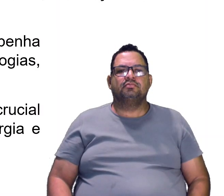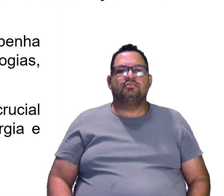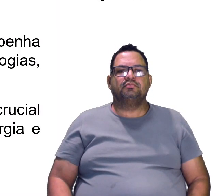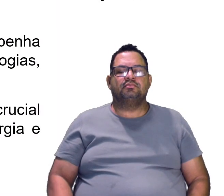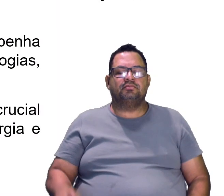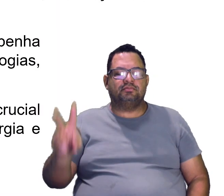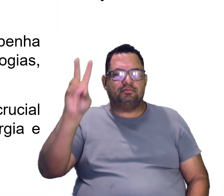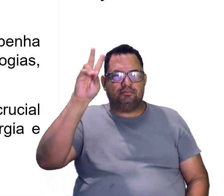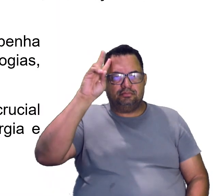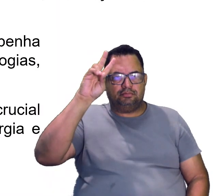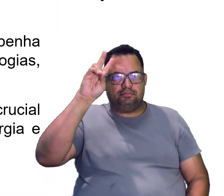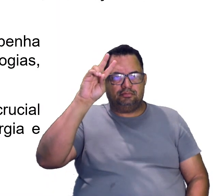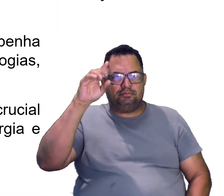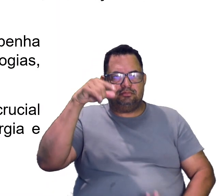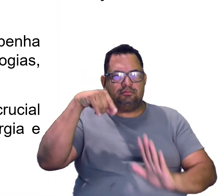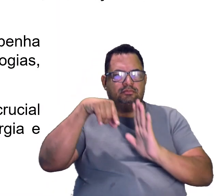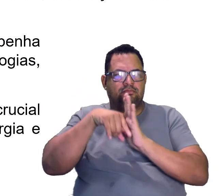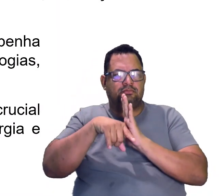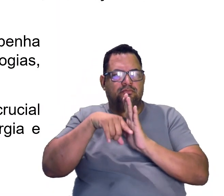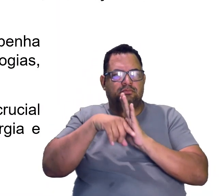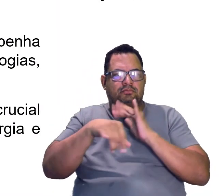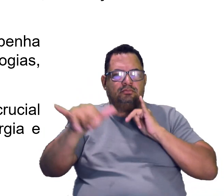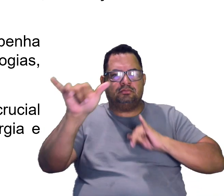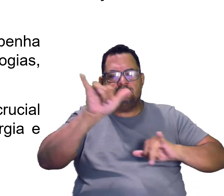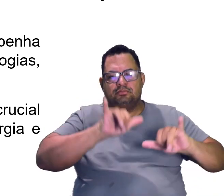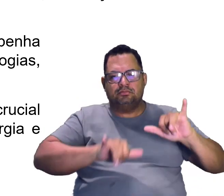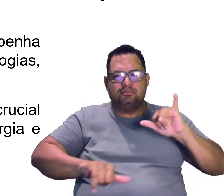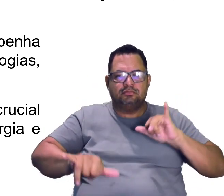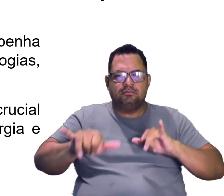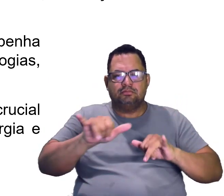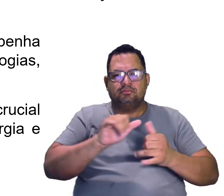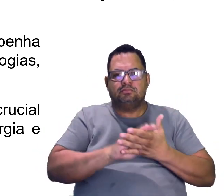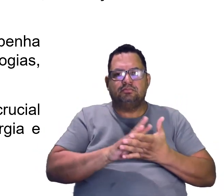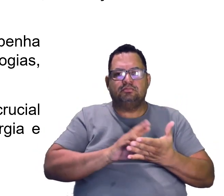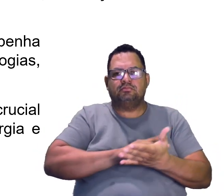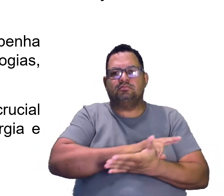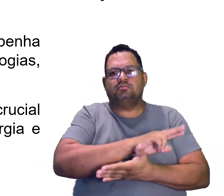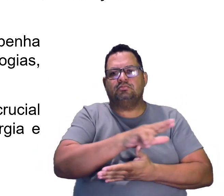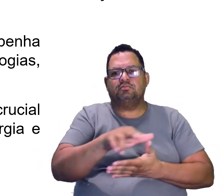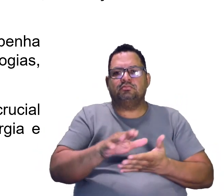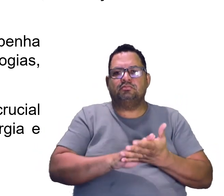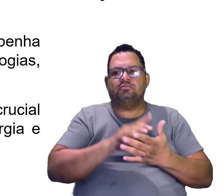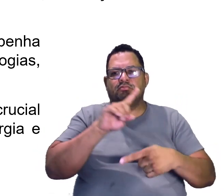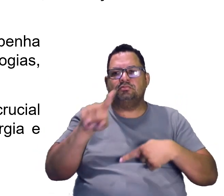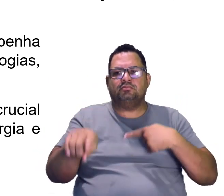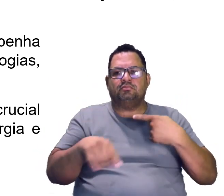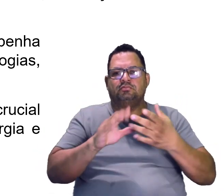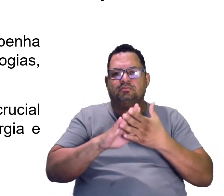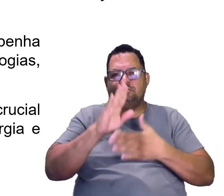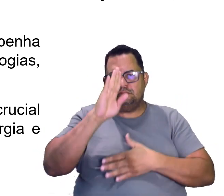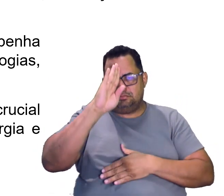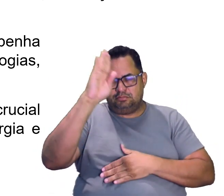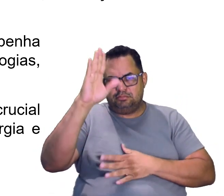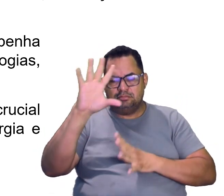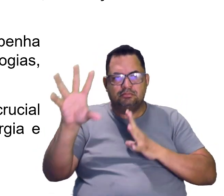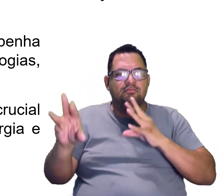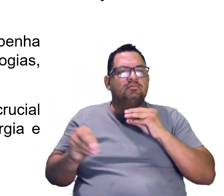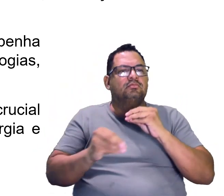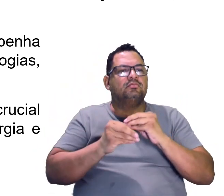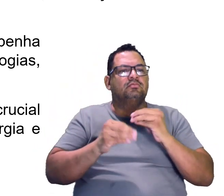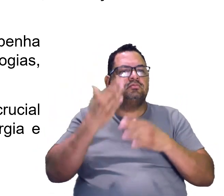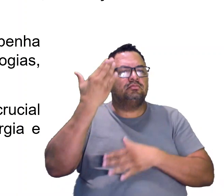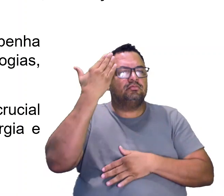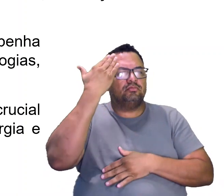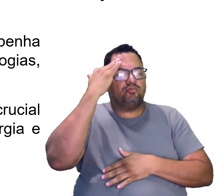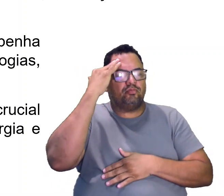da química tem vários objetivos essenciais. Ah, é? Incluindo o quê? A compreensão da